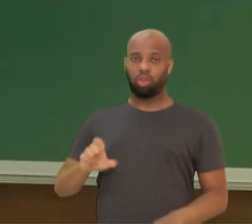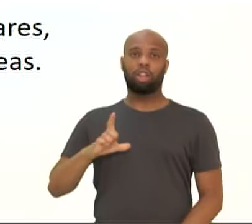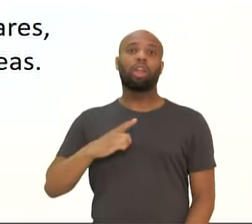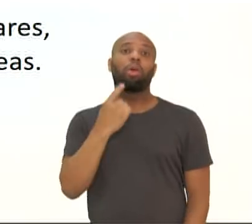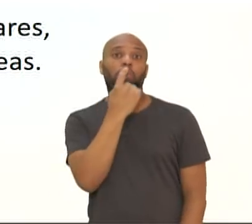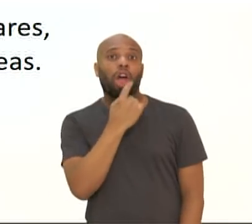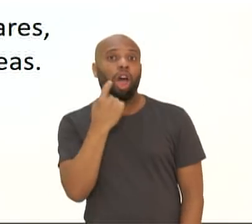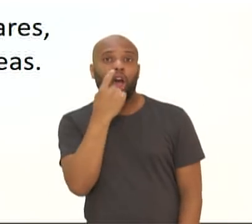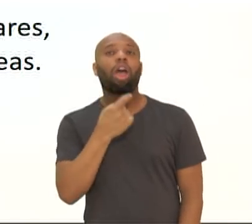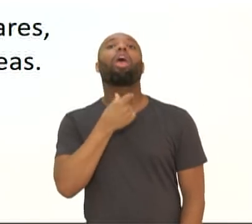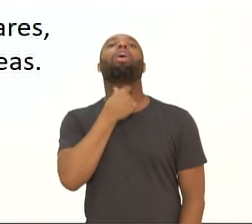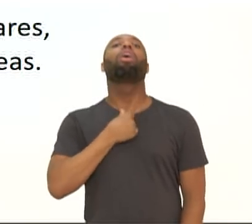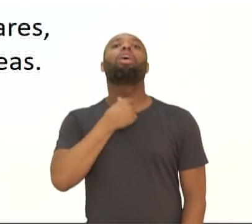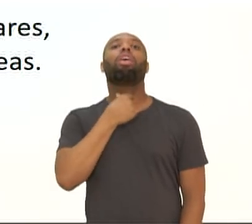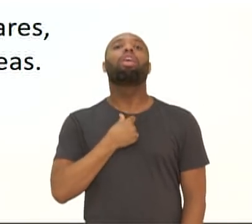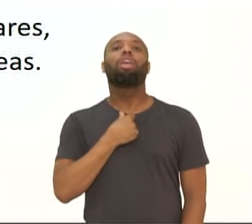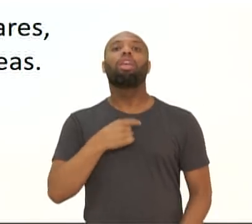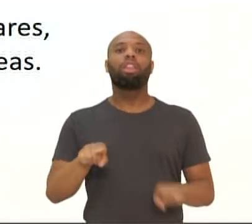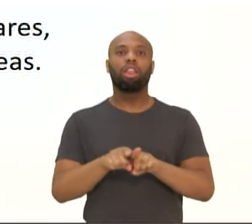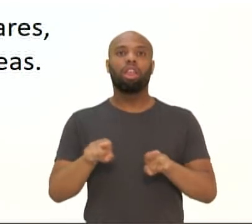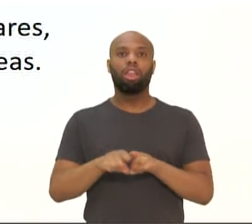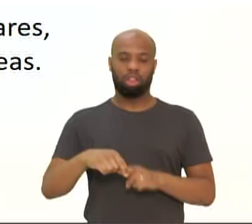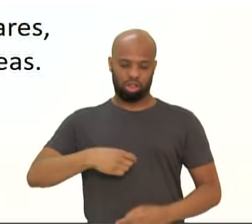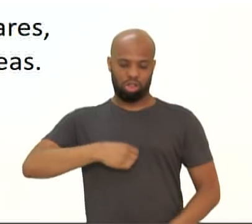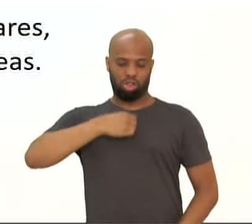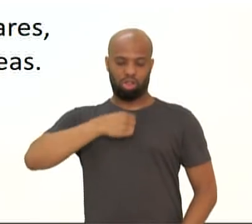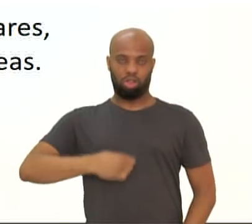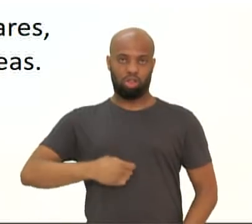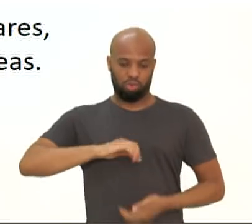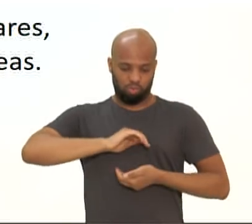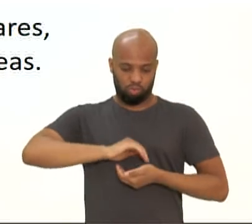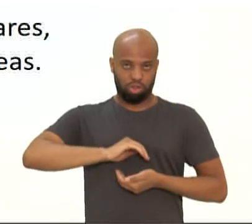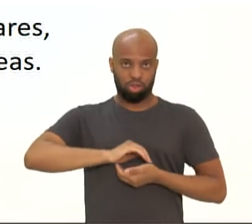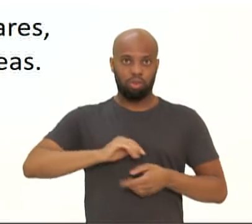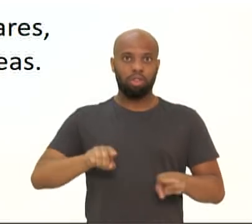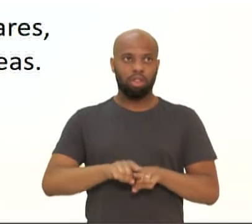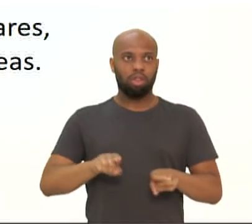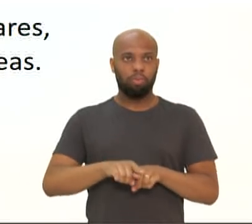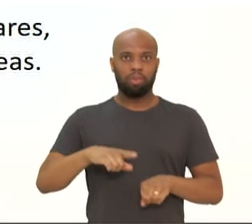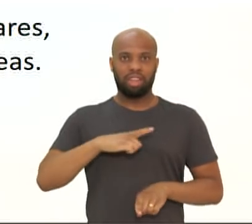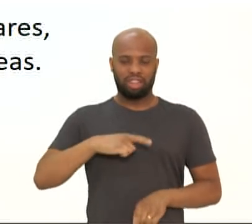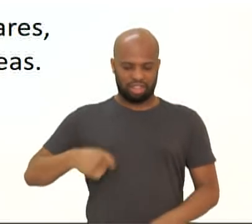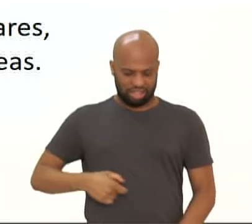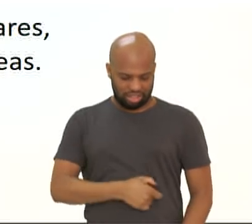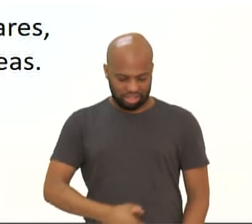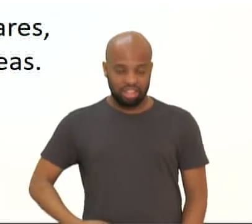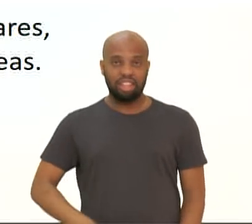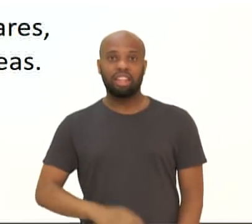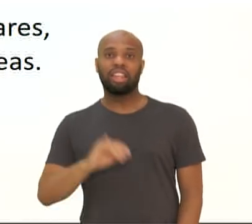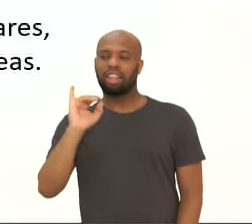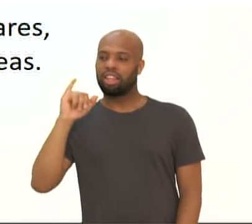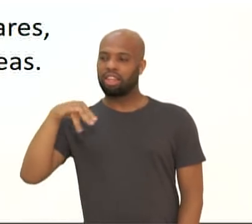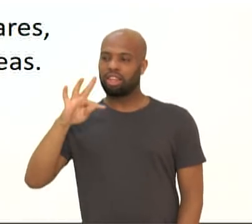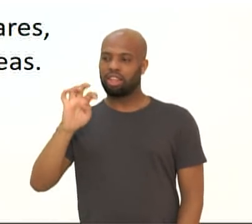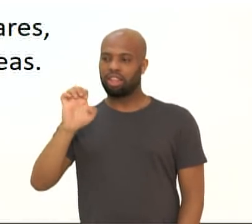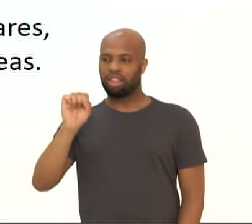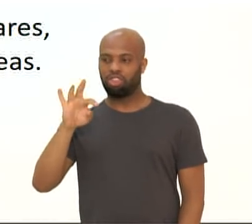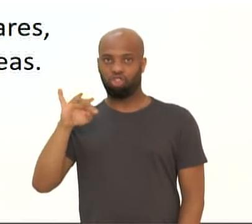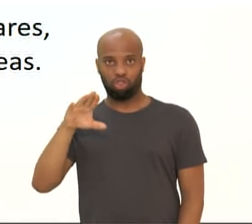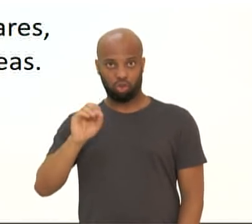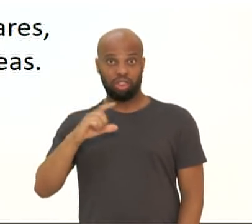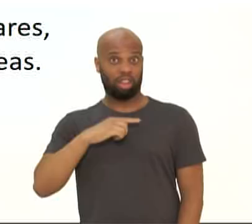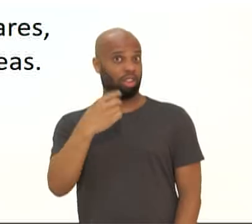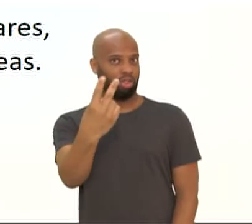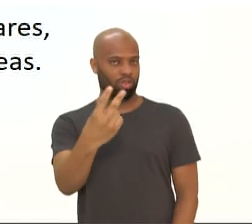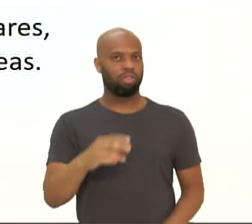boca, faringe, o esôfago, o estômago e os dois intestinos. Enquanto que